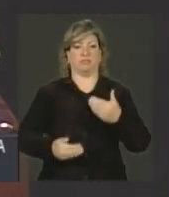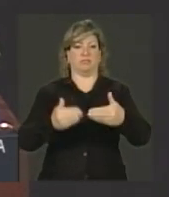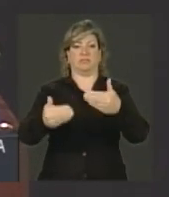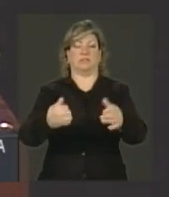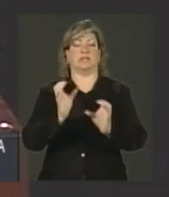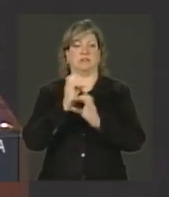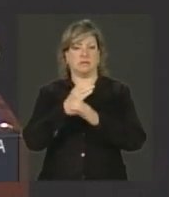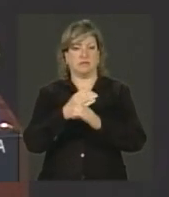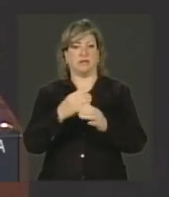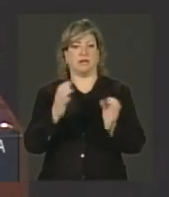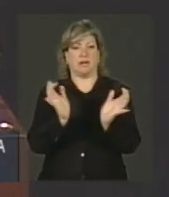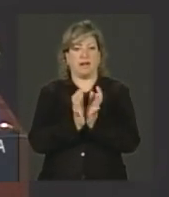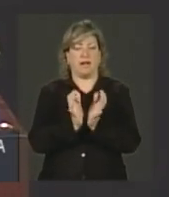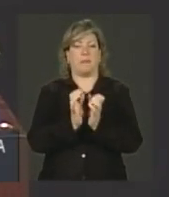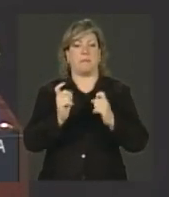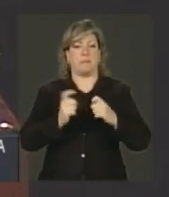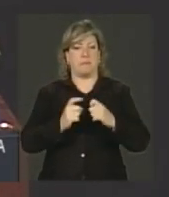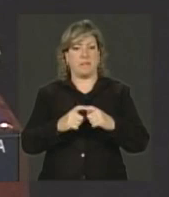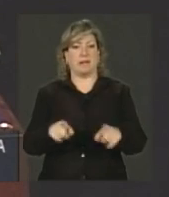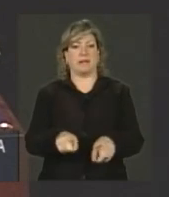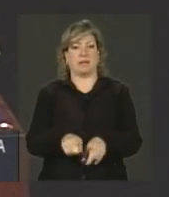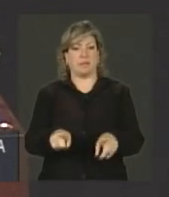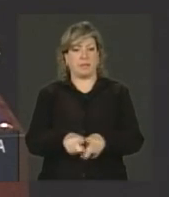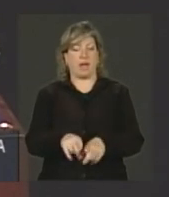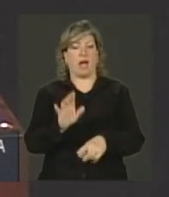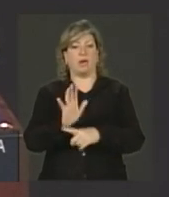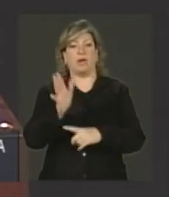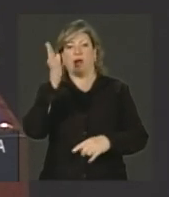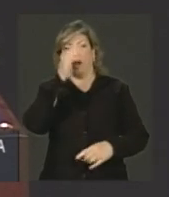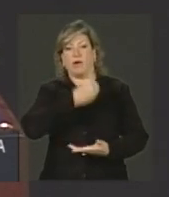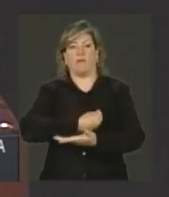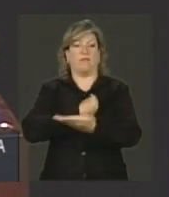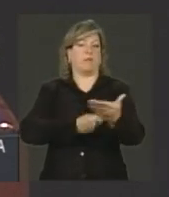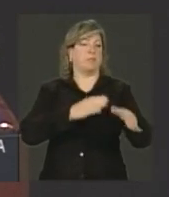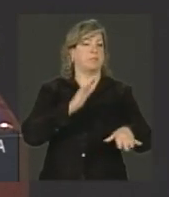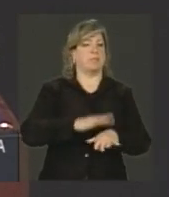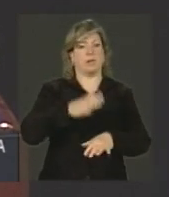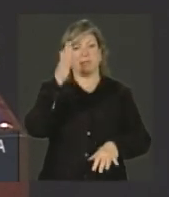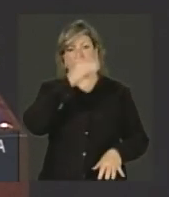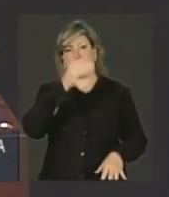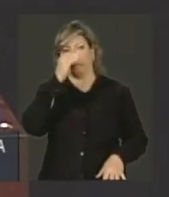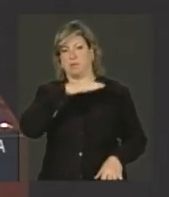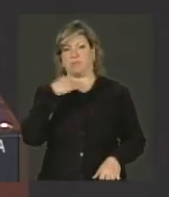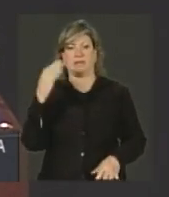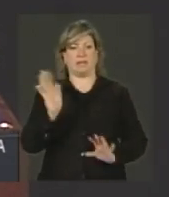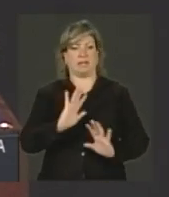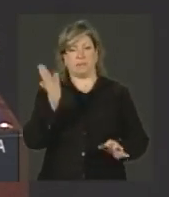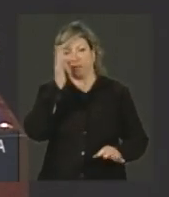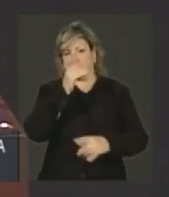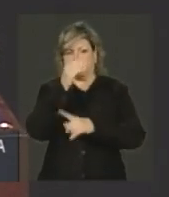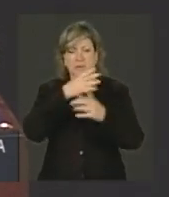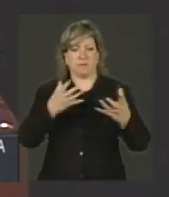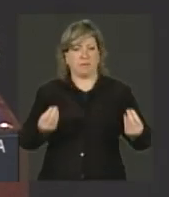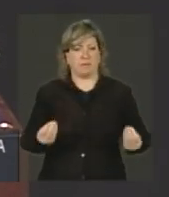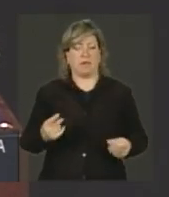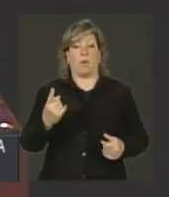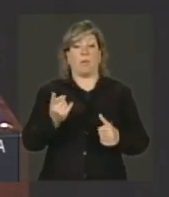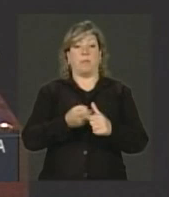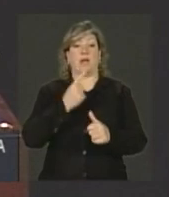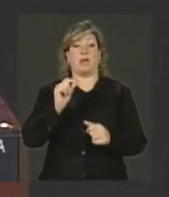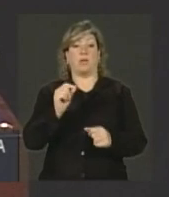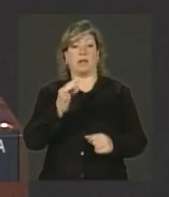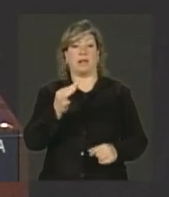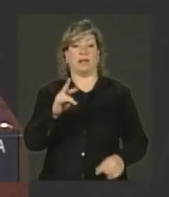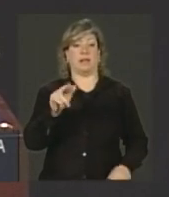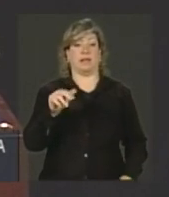científicos na área médica e permitiram salvar milhares de vidas. Entre eles, o primeiro transplante de rim da